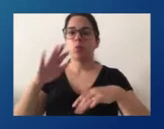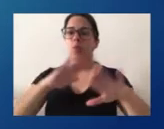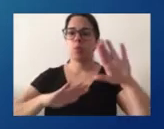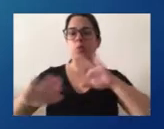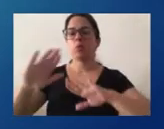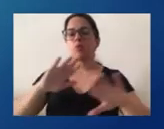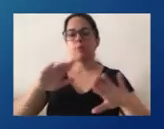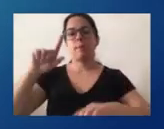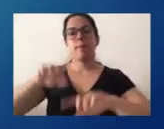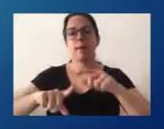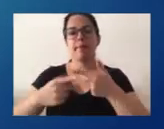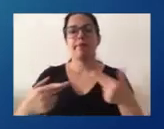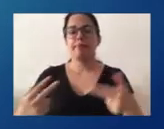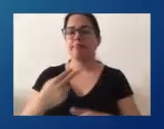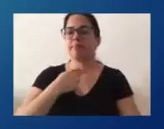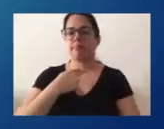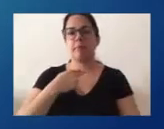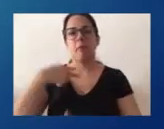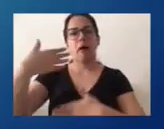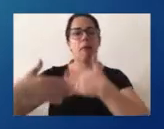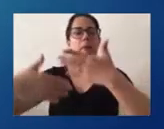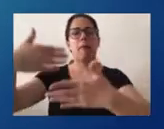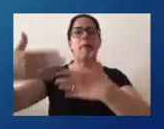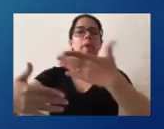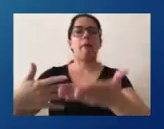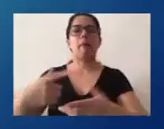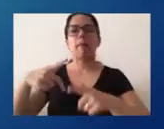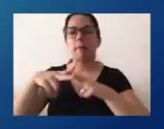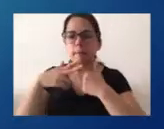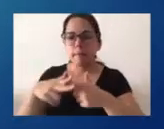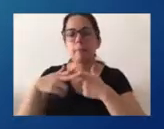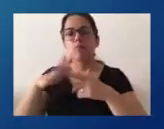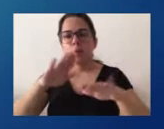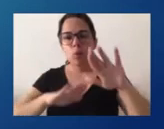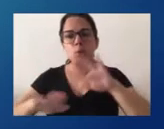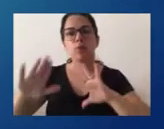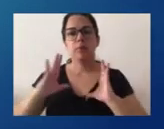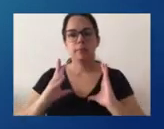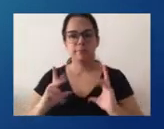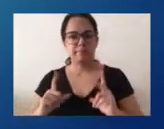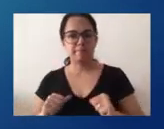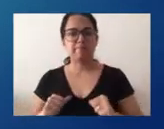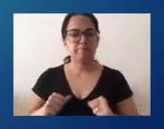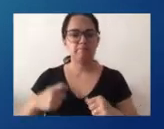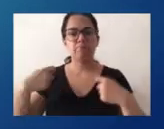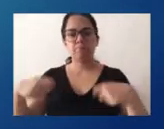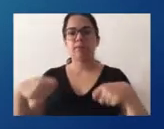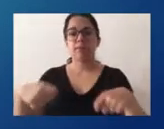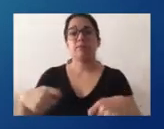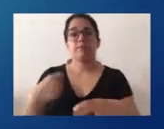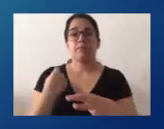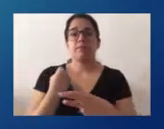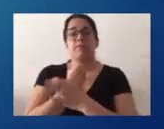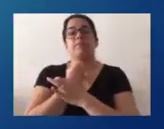cuidado com o manuseio desses equipamentos e que não se pode, né, postergar, adiar manutenção preventiva nesse tipo de equipamento. Isso é